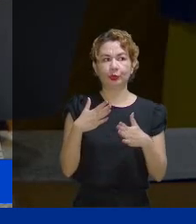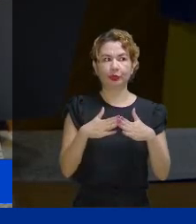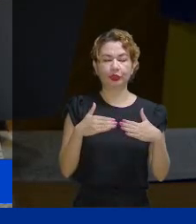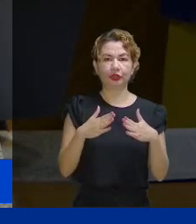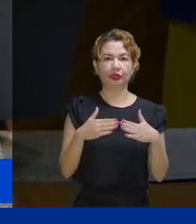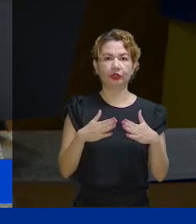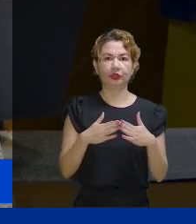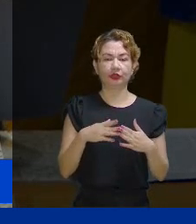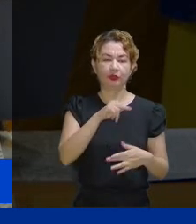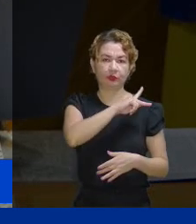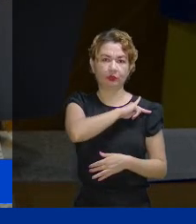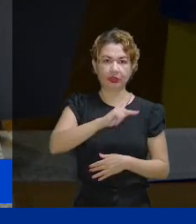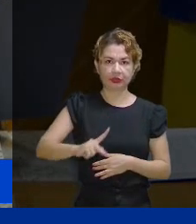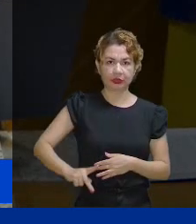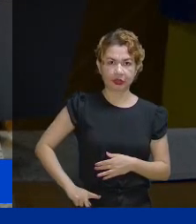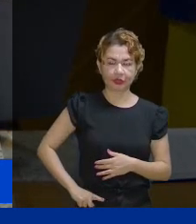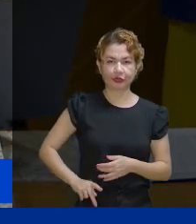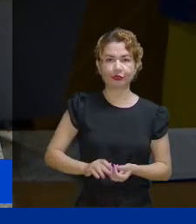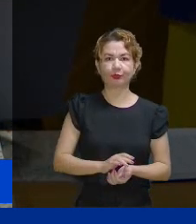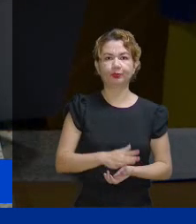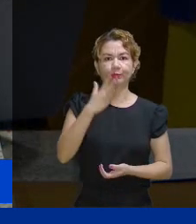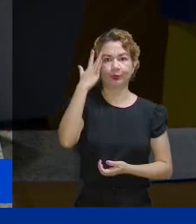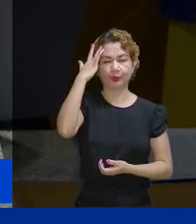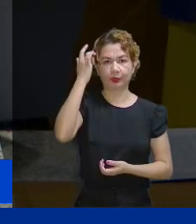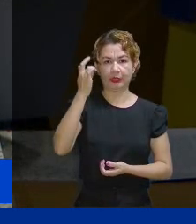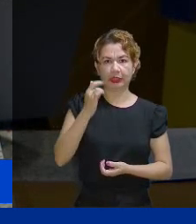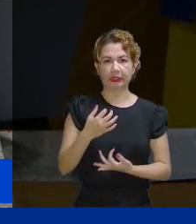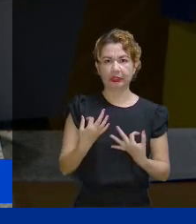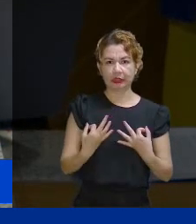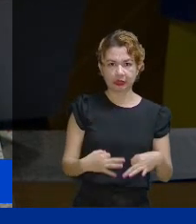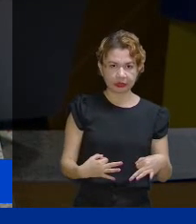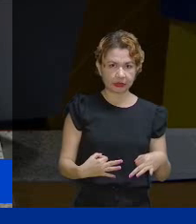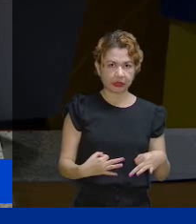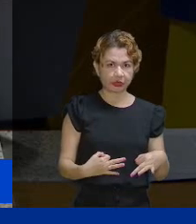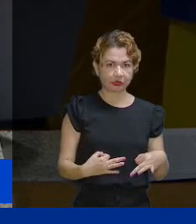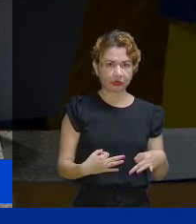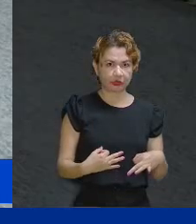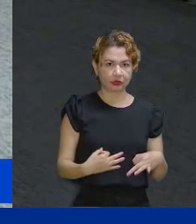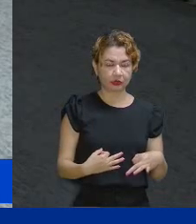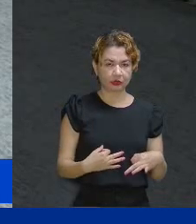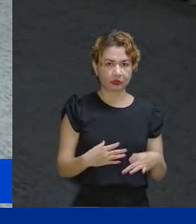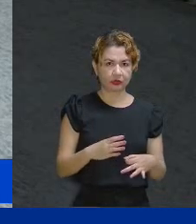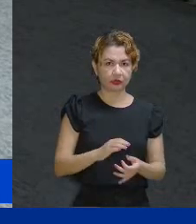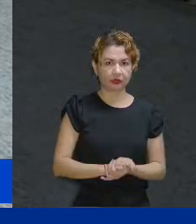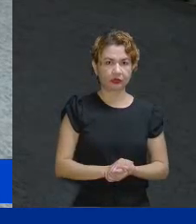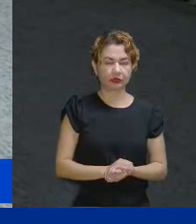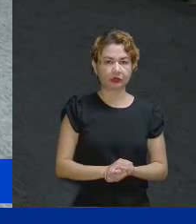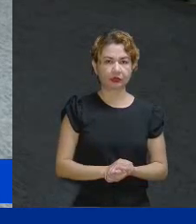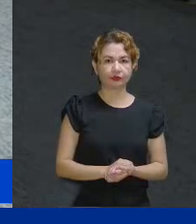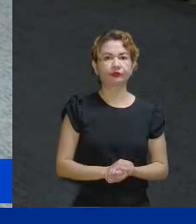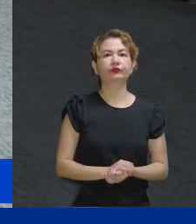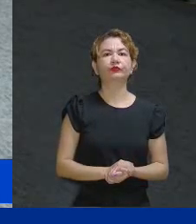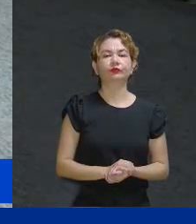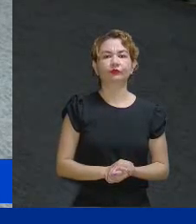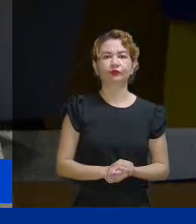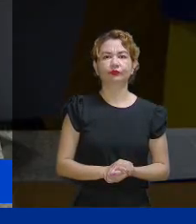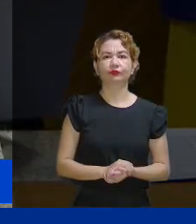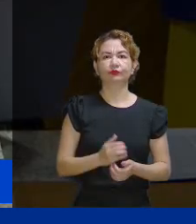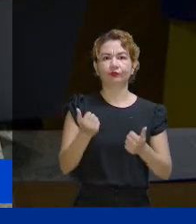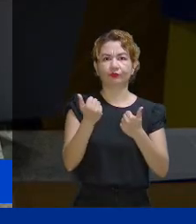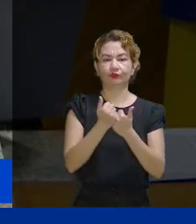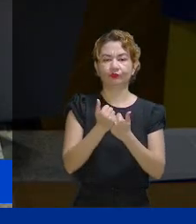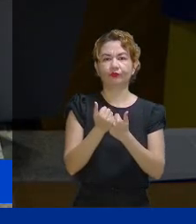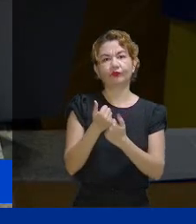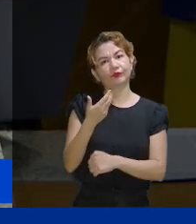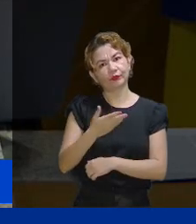Antônio. Para que eles presidam a sessão, tá certo? É isso, né, corregedor? Pedir aqui ao nosso